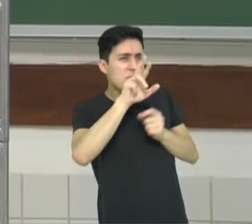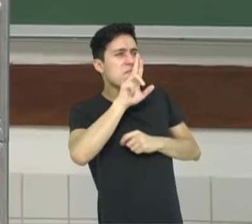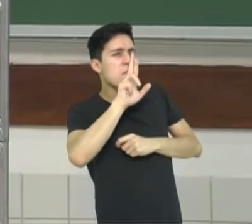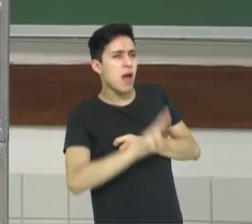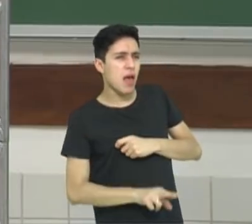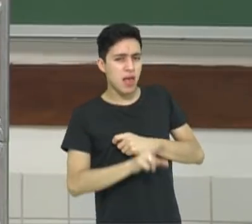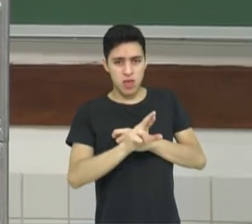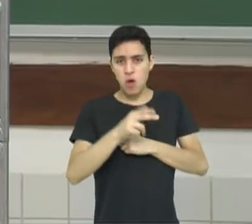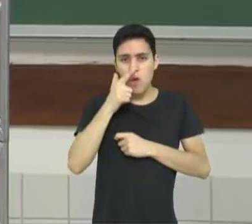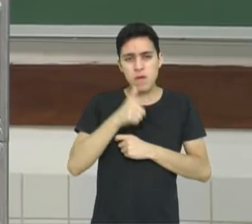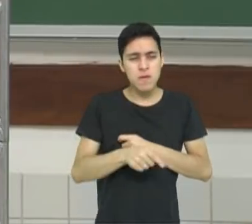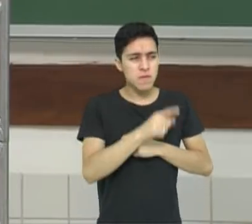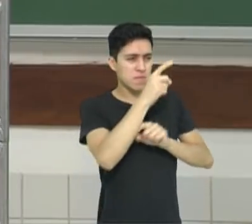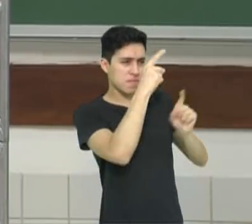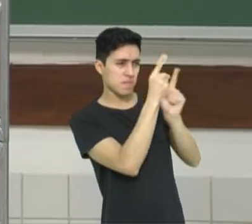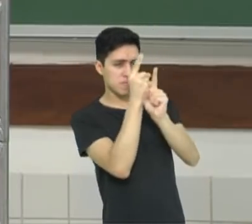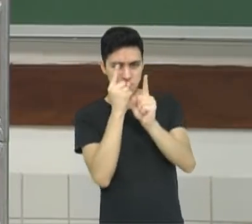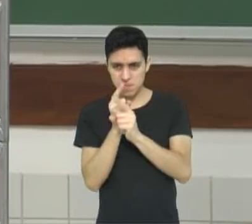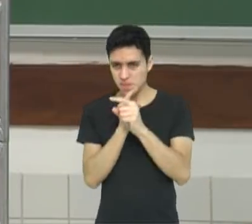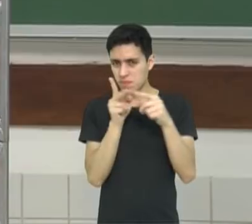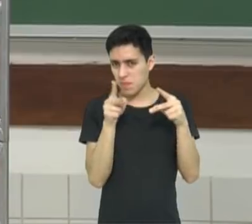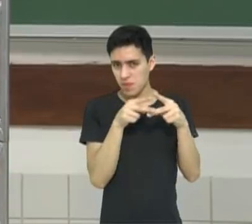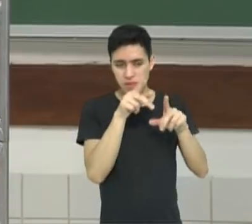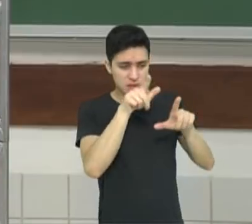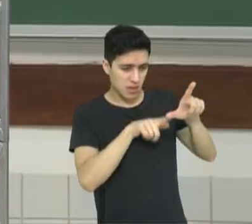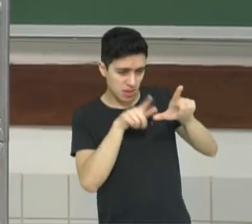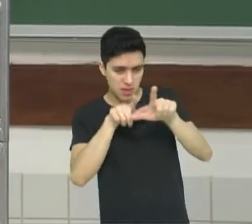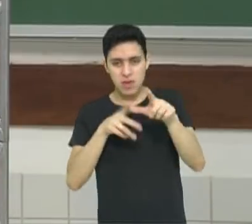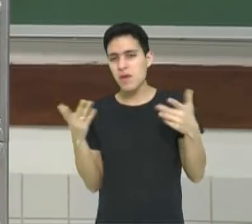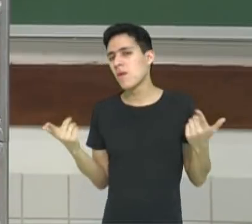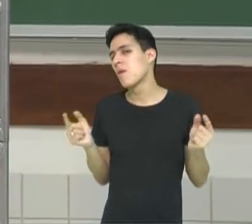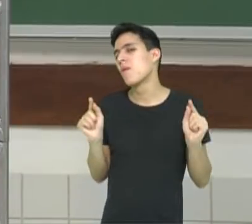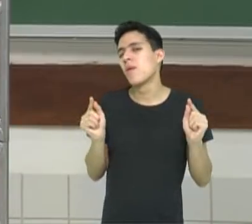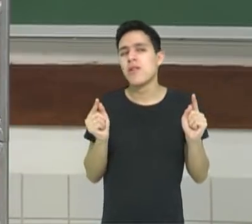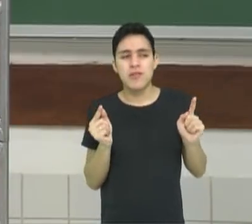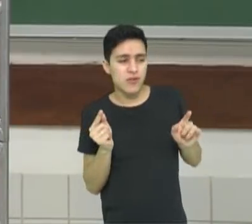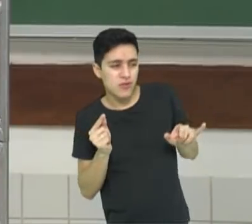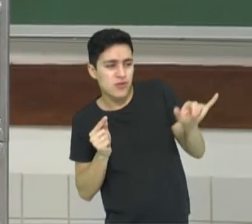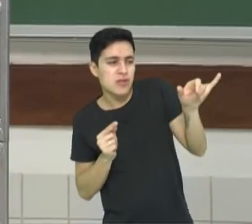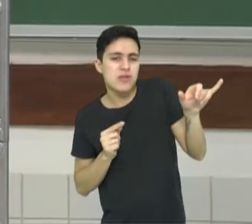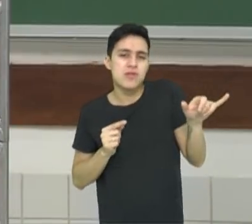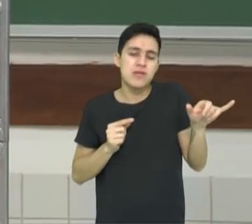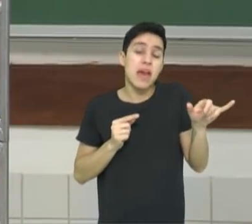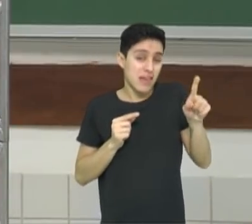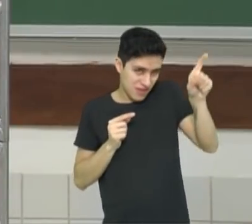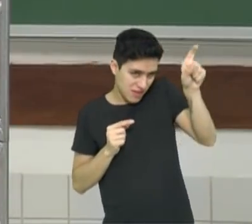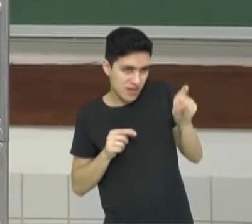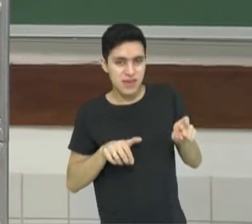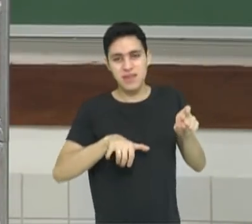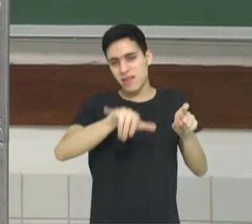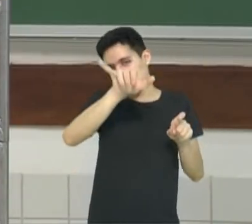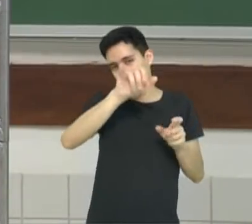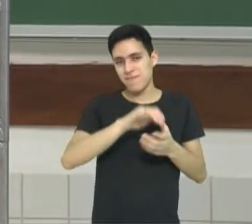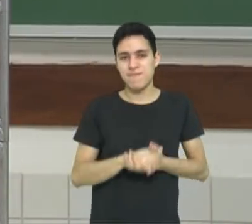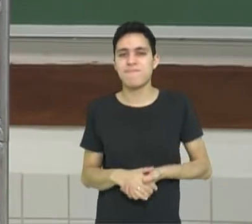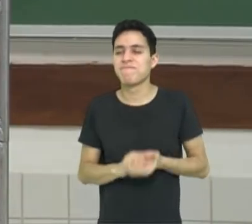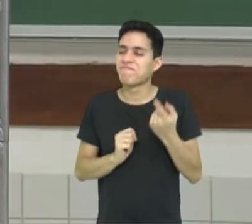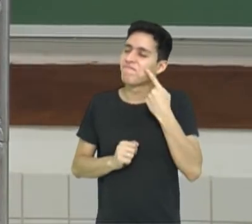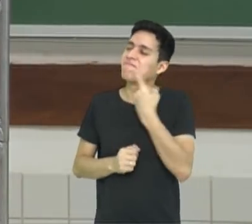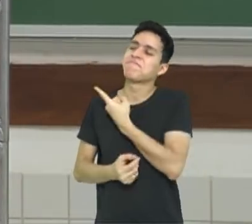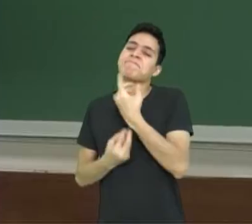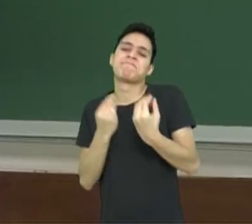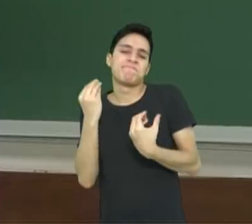Conseguiu finalizar, achar as duas letrinhas? No caso aí é x e y. Vamos lá ver então como é que